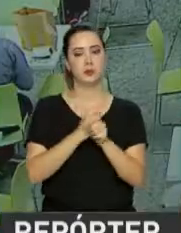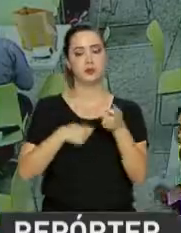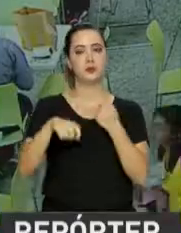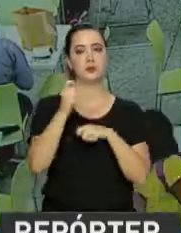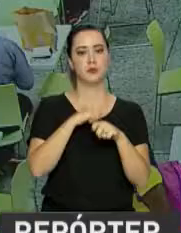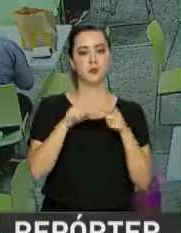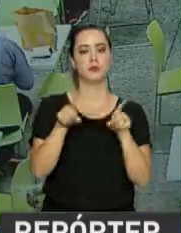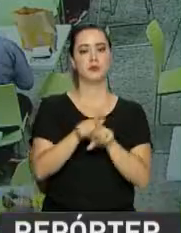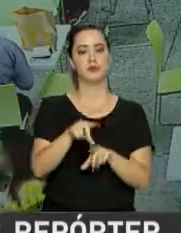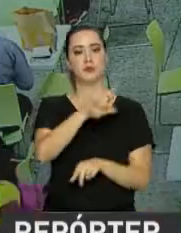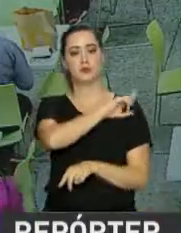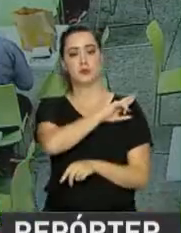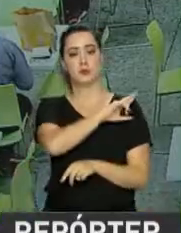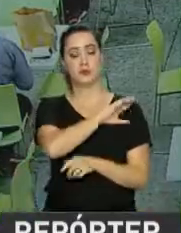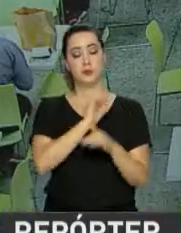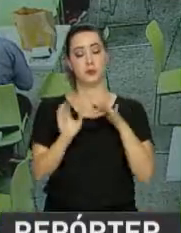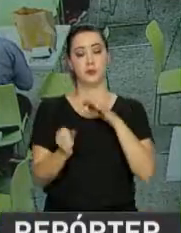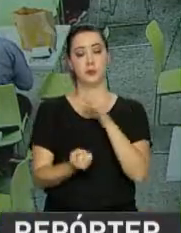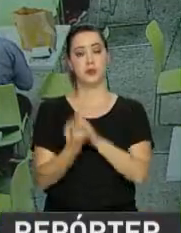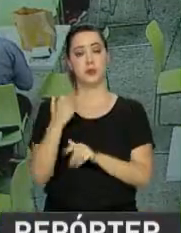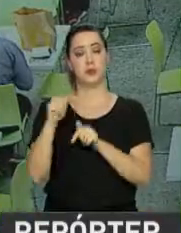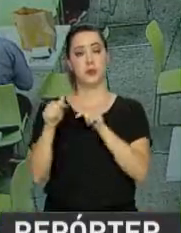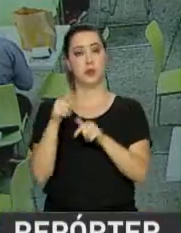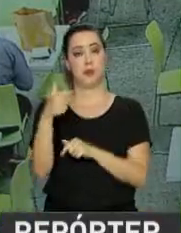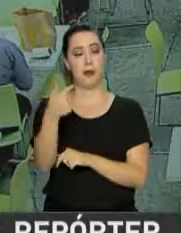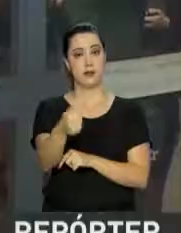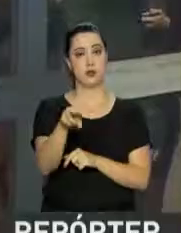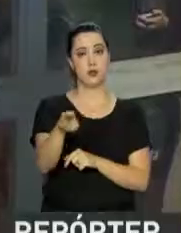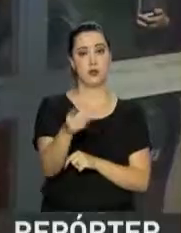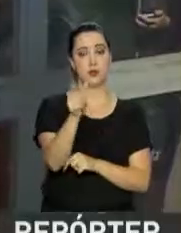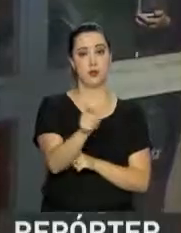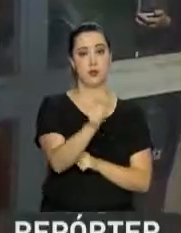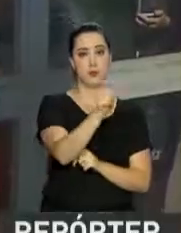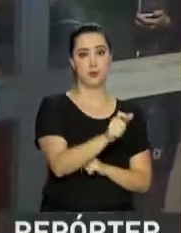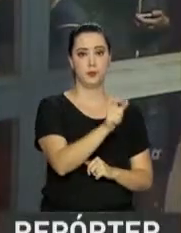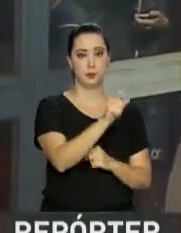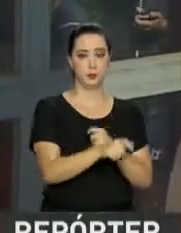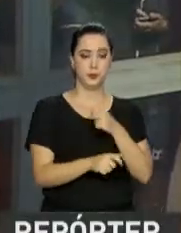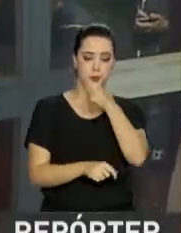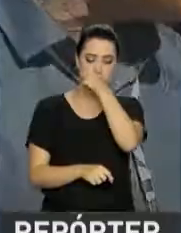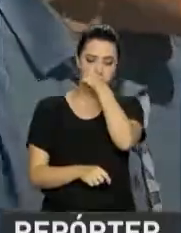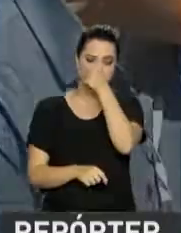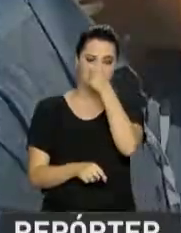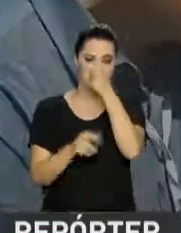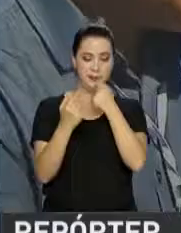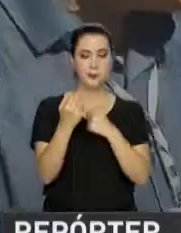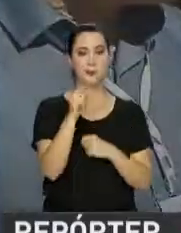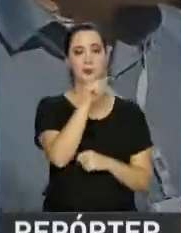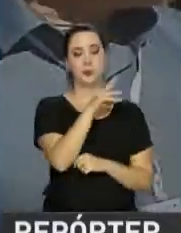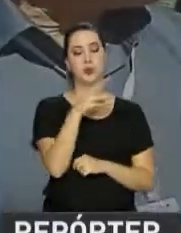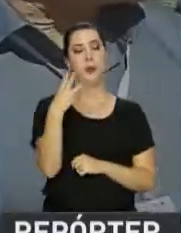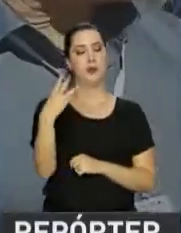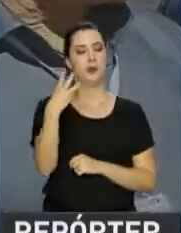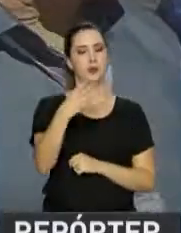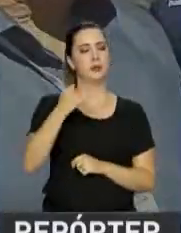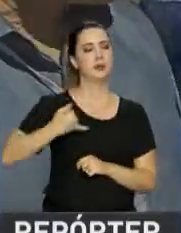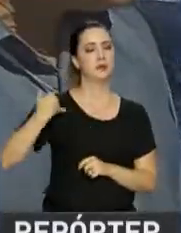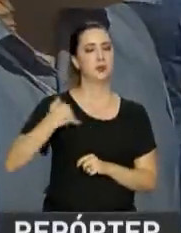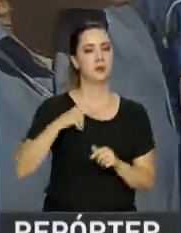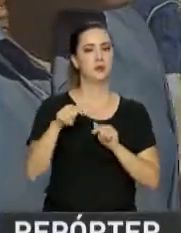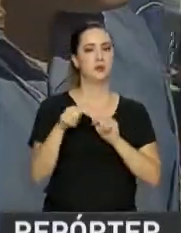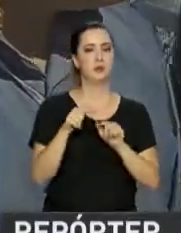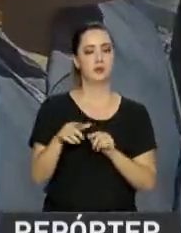é responsável pelo emprego de 7 milhões de brasileiros. É o caso do Roberto, que há 33 anos trabalha como